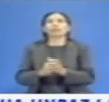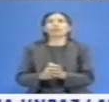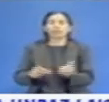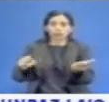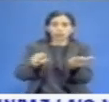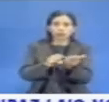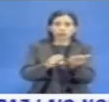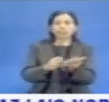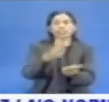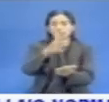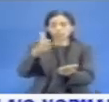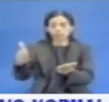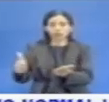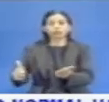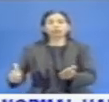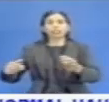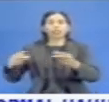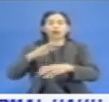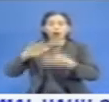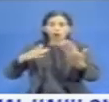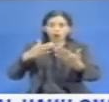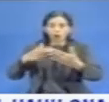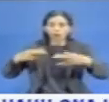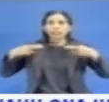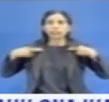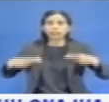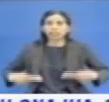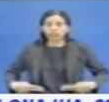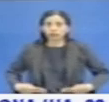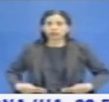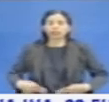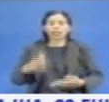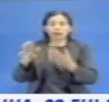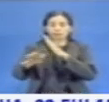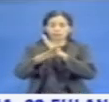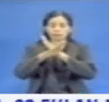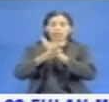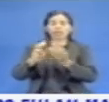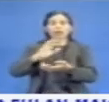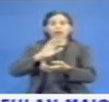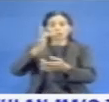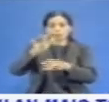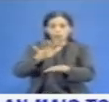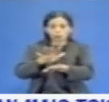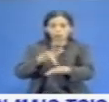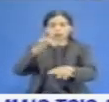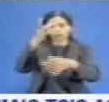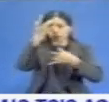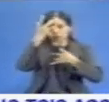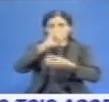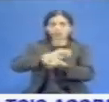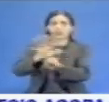ter protocolo saúde público, onde prevene potência transmissão vírus, refere. Rahu Siloron